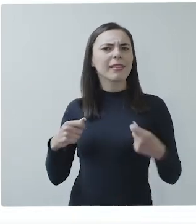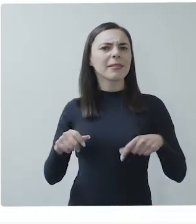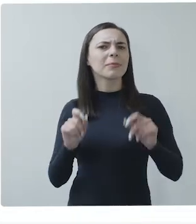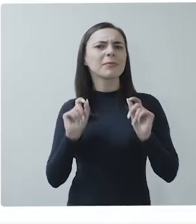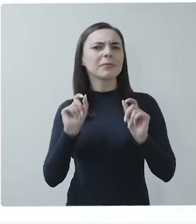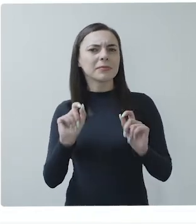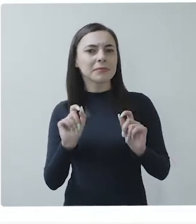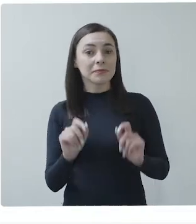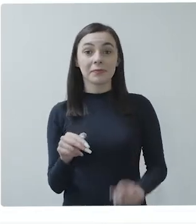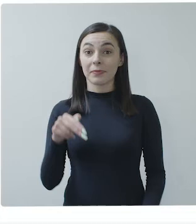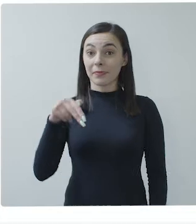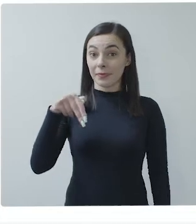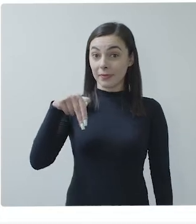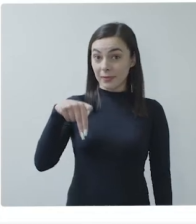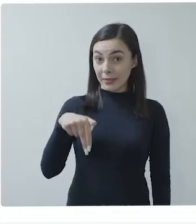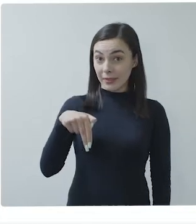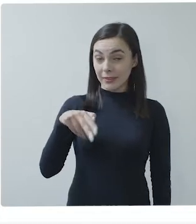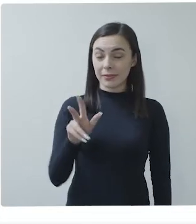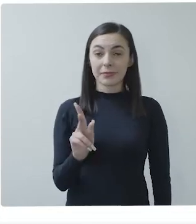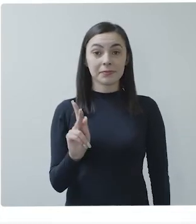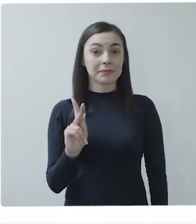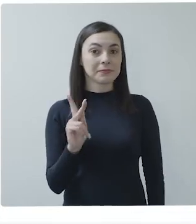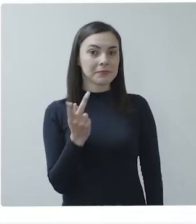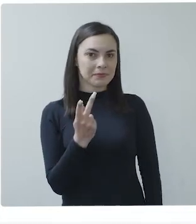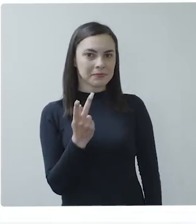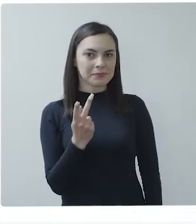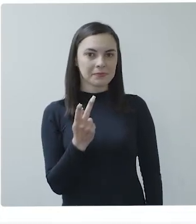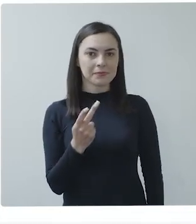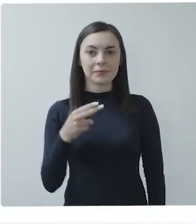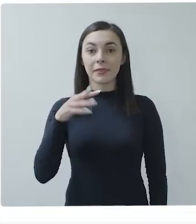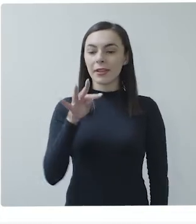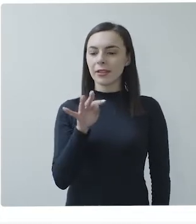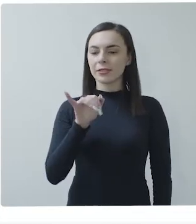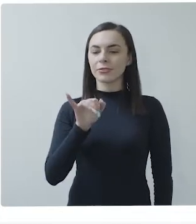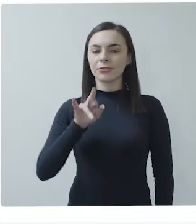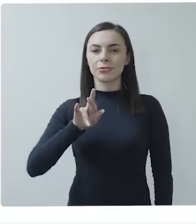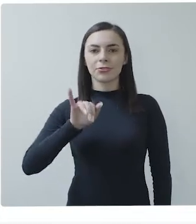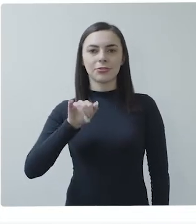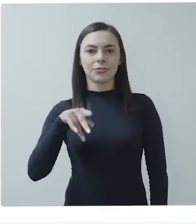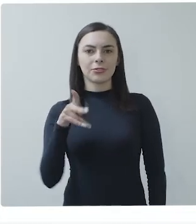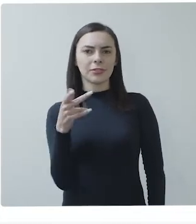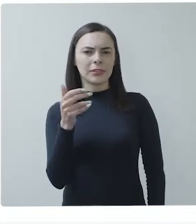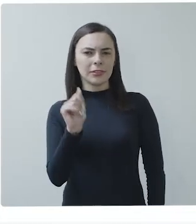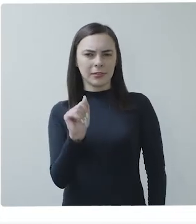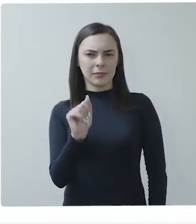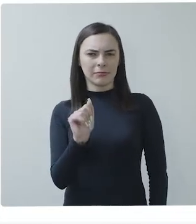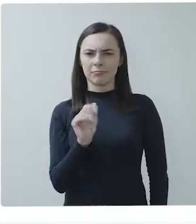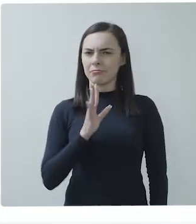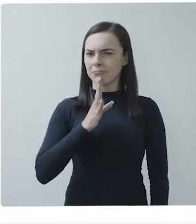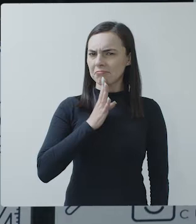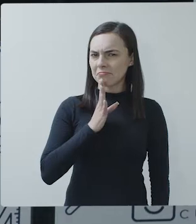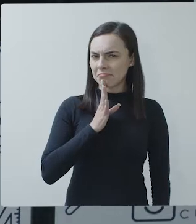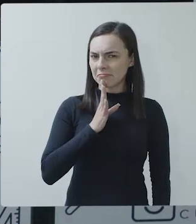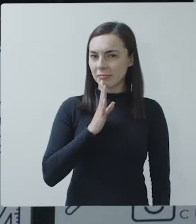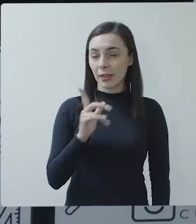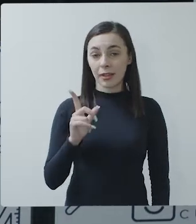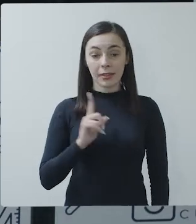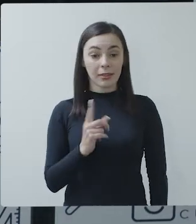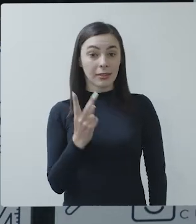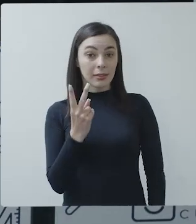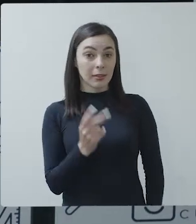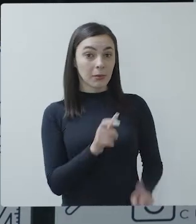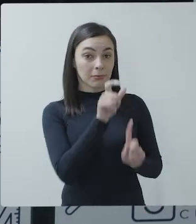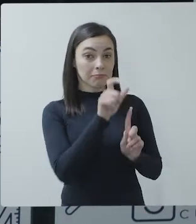precisa? Do N e do H. Tirinha, vocês ouviram falar? Tem